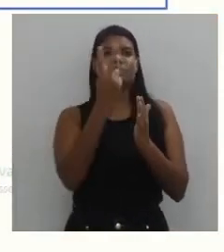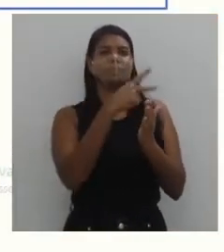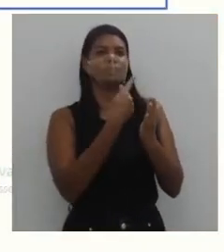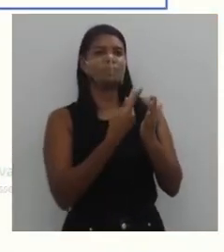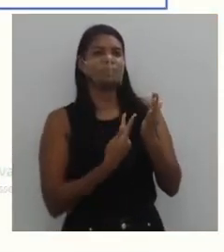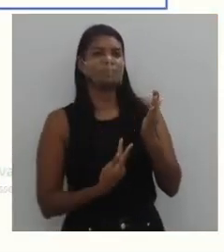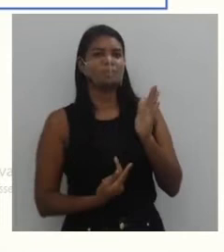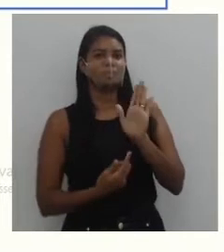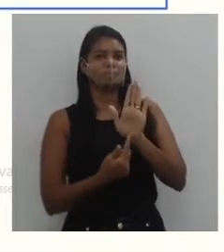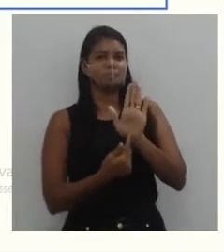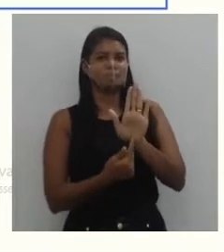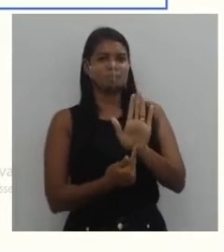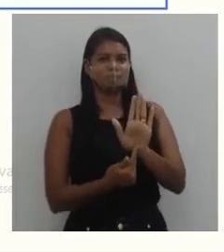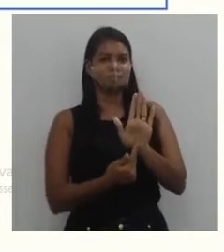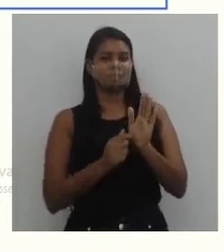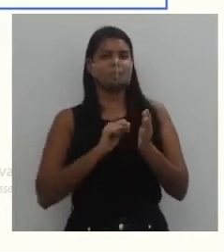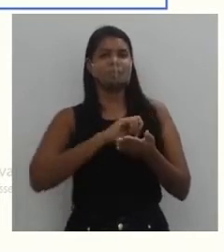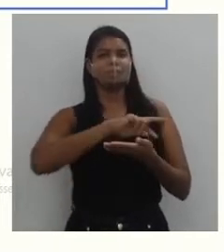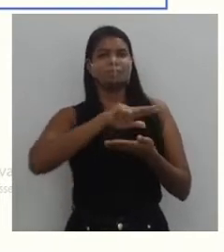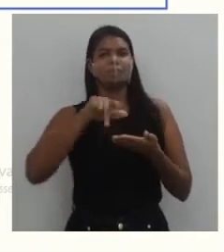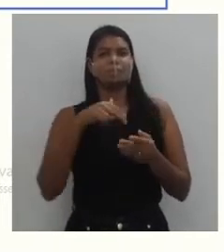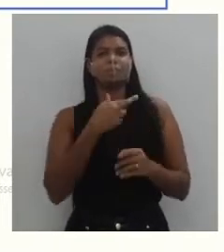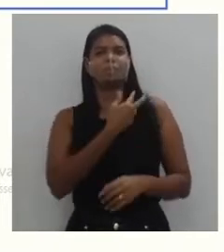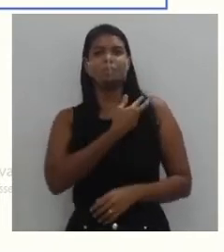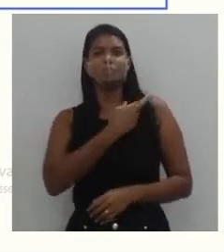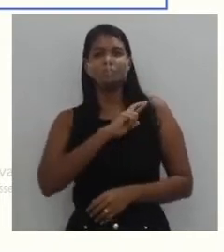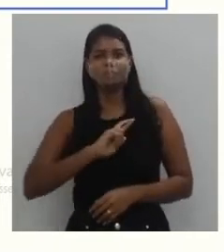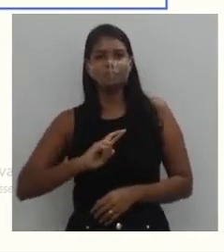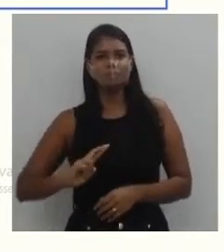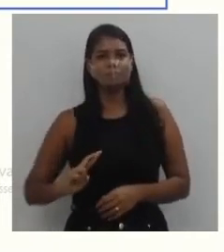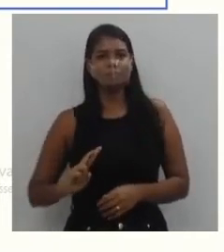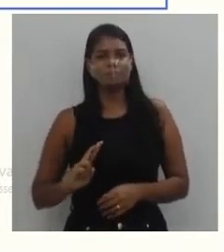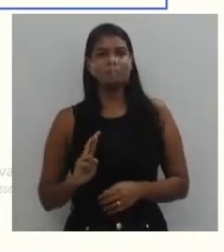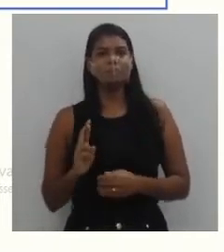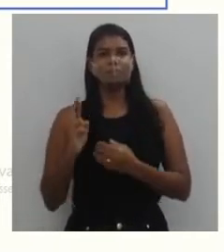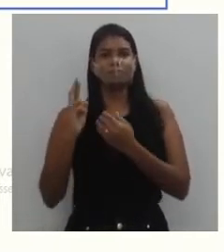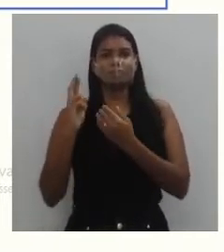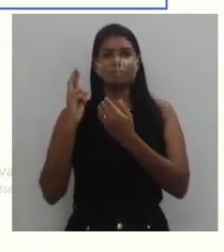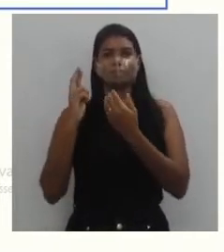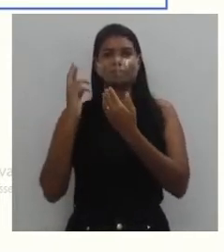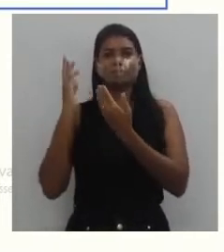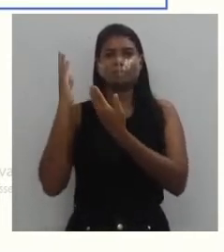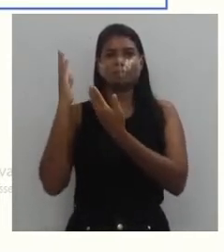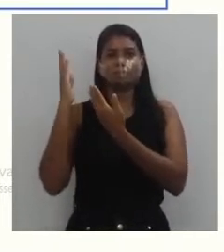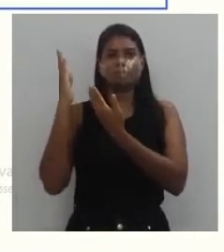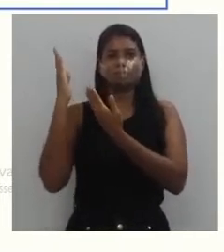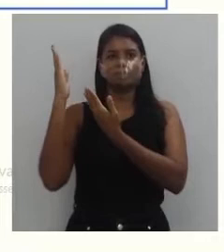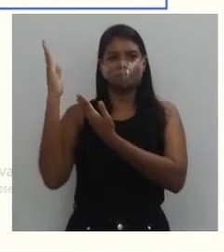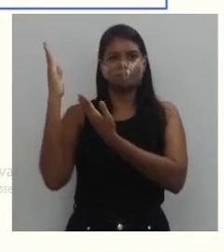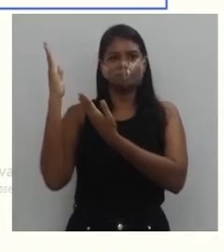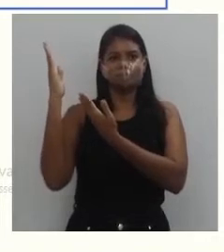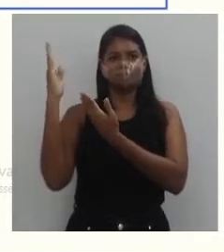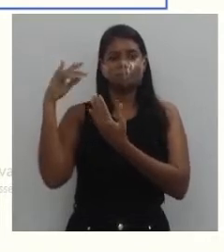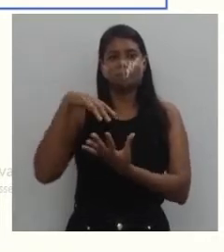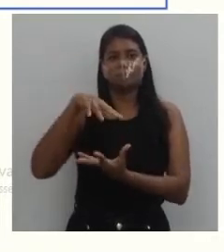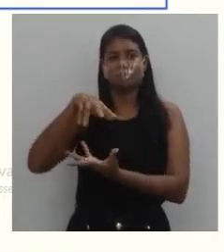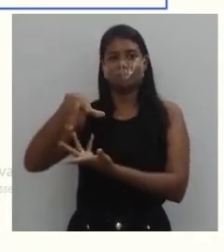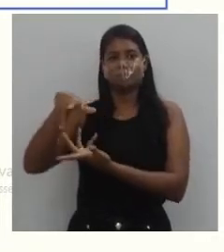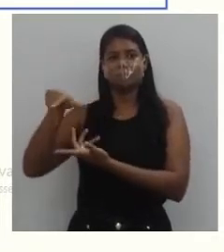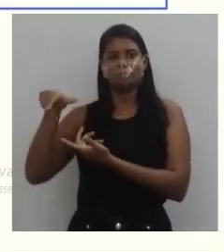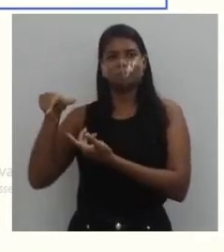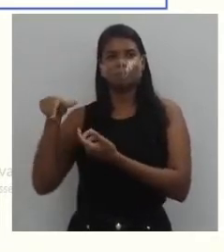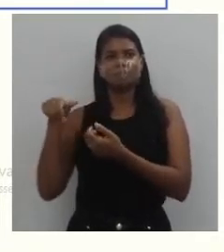desenho que está mostrando justamente a diversidade religiosa. Nós temos aí um mundo, vejam só,